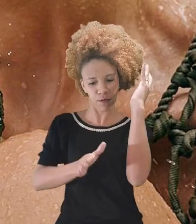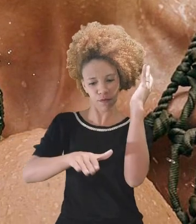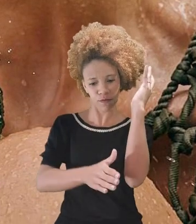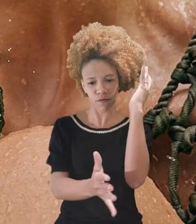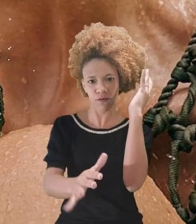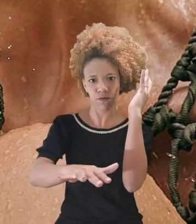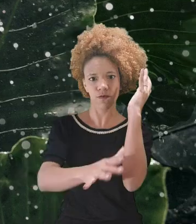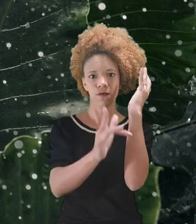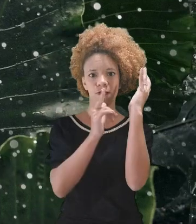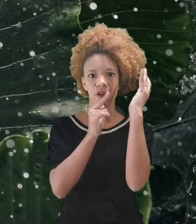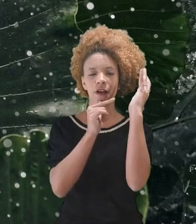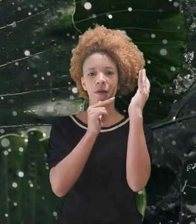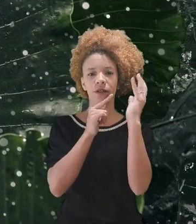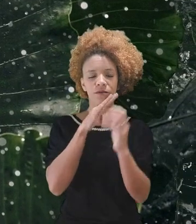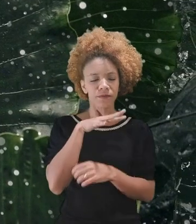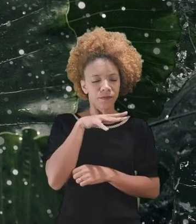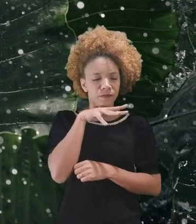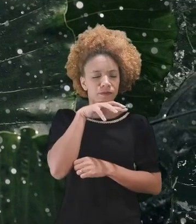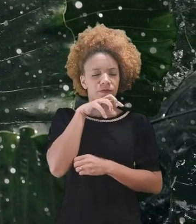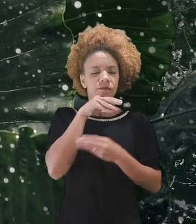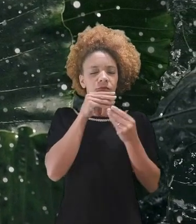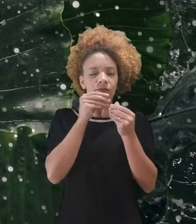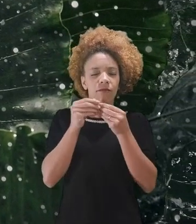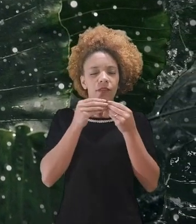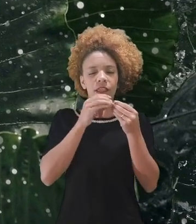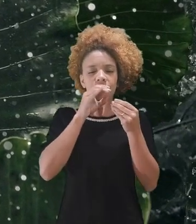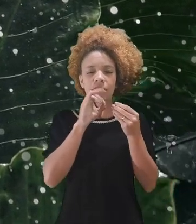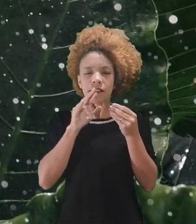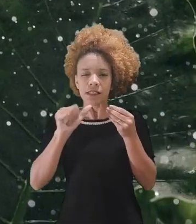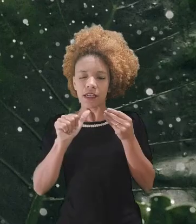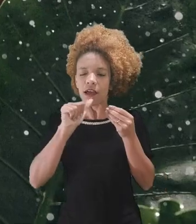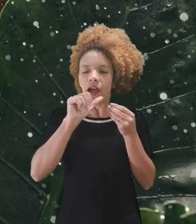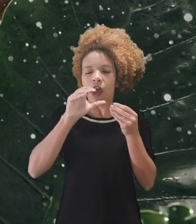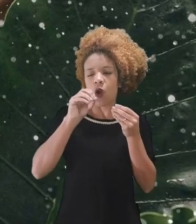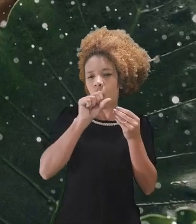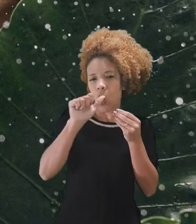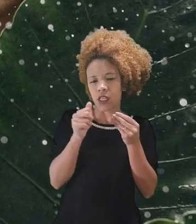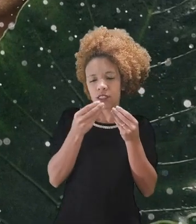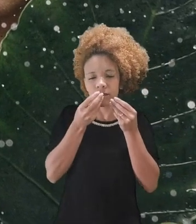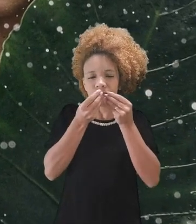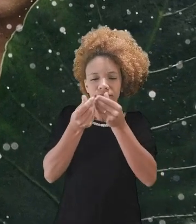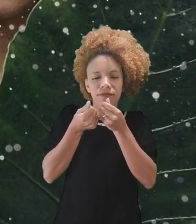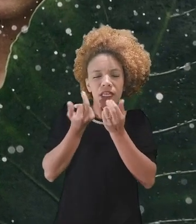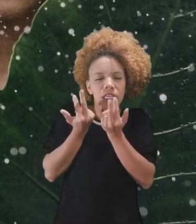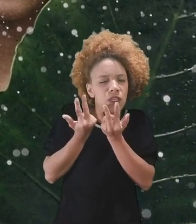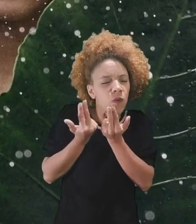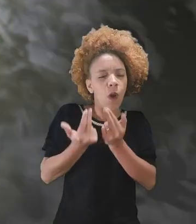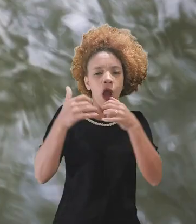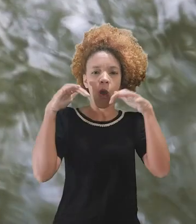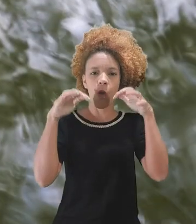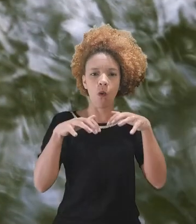toda a floresta. Sua fragrância é cítrica aquosa e transborda os cheiros da chuva